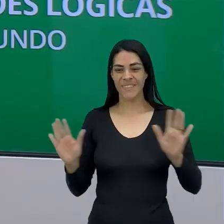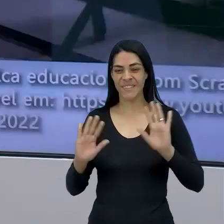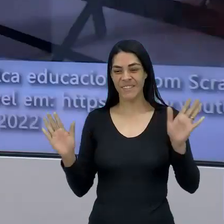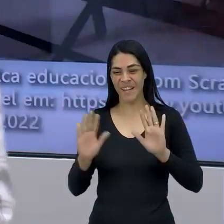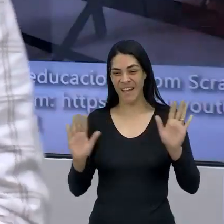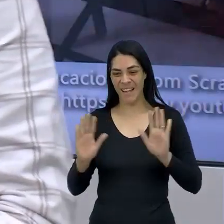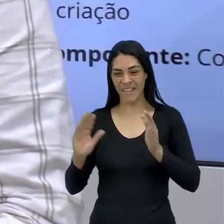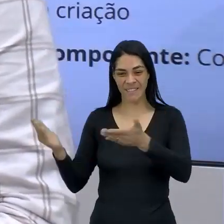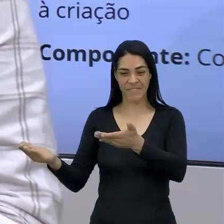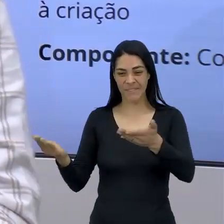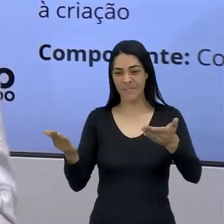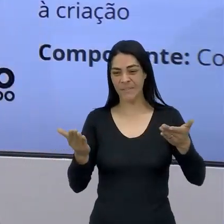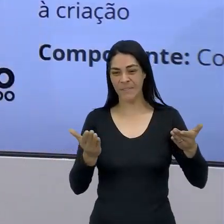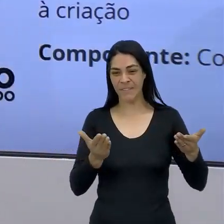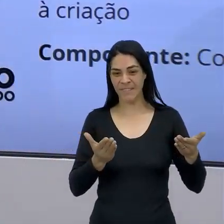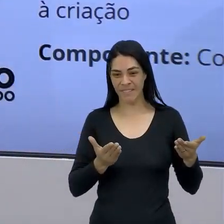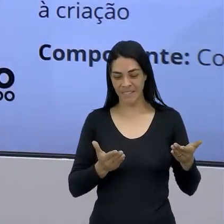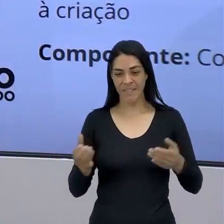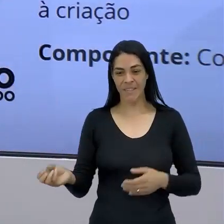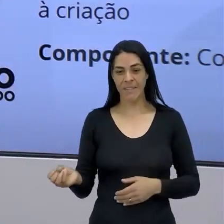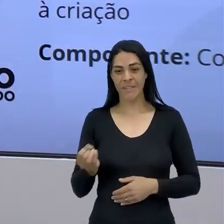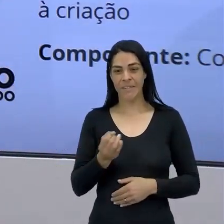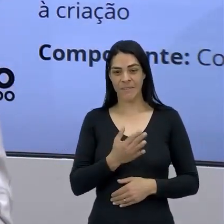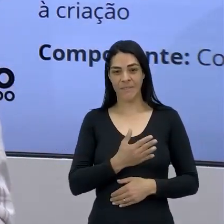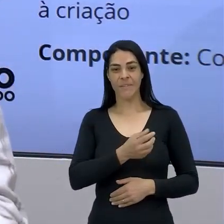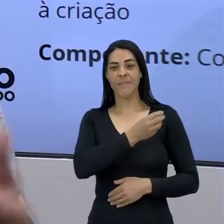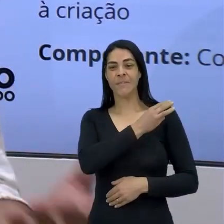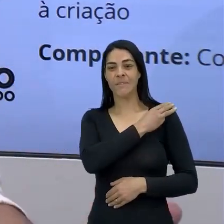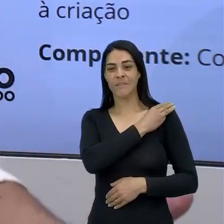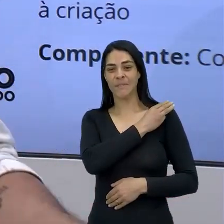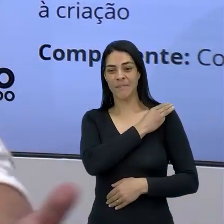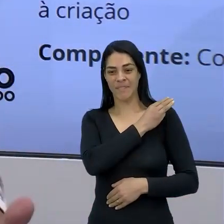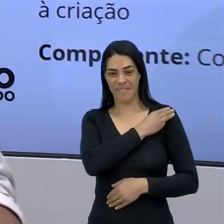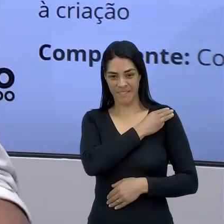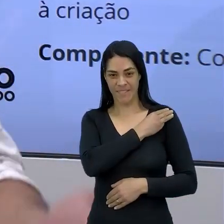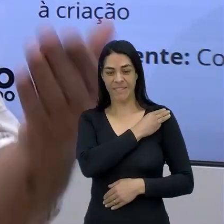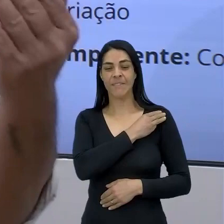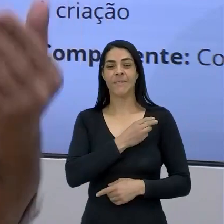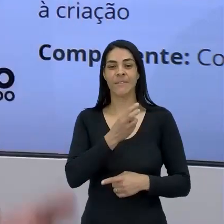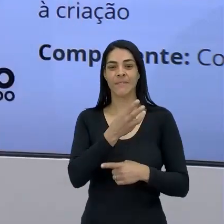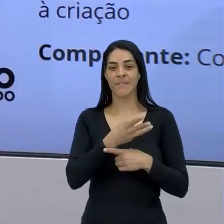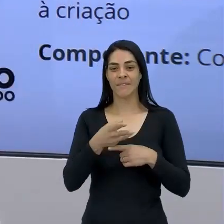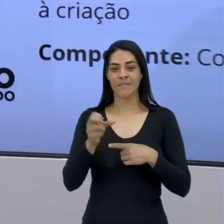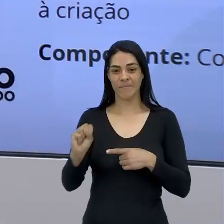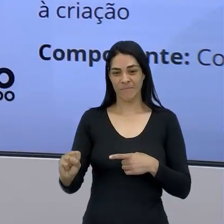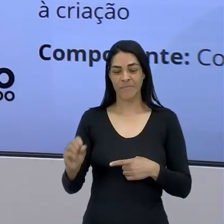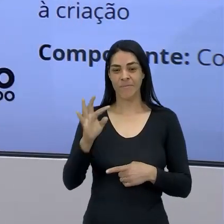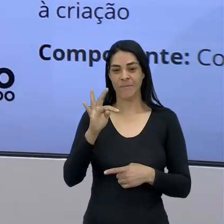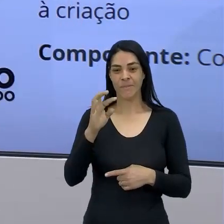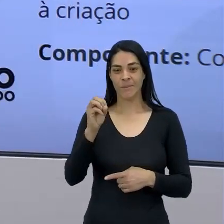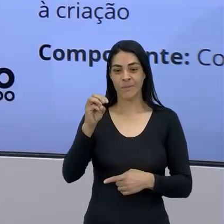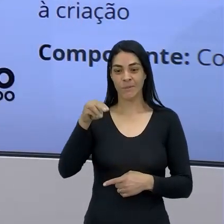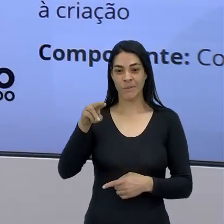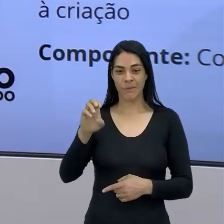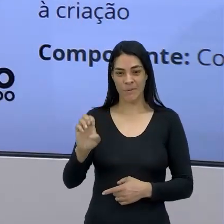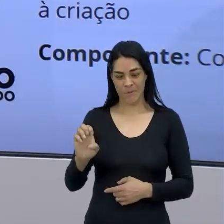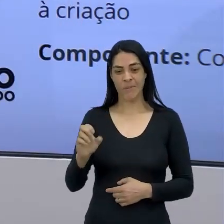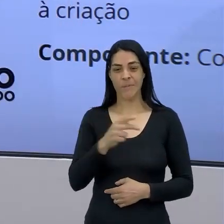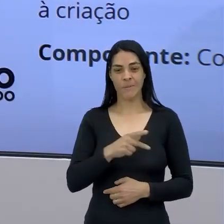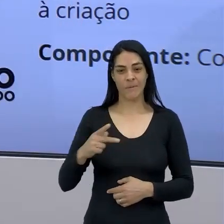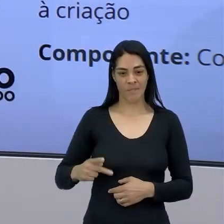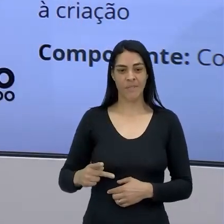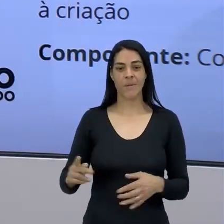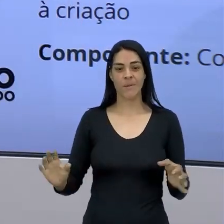Olá, sejam muito bem-vindos ao novo Ensino Médio de São Paulo, aqui no CMSP. Eu sou o Tony, seu professor de